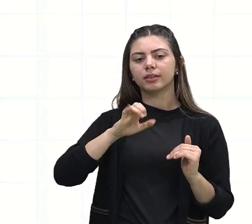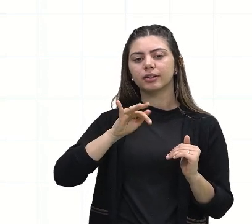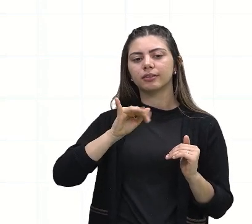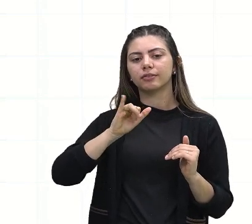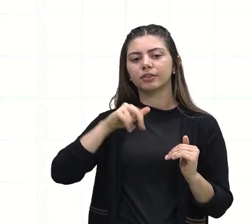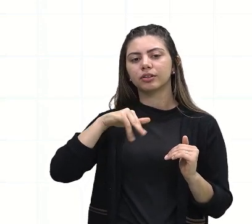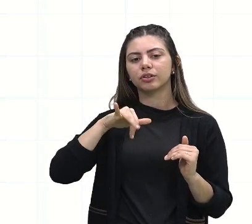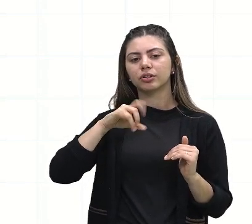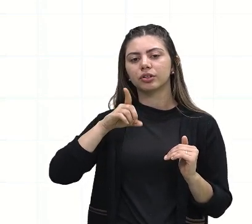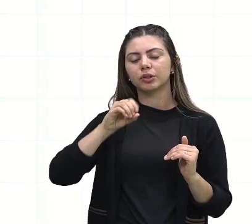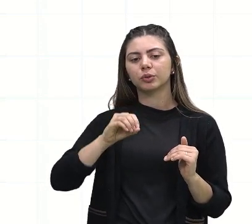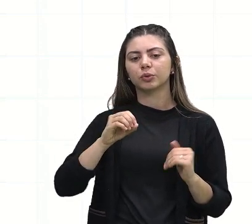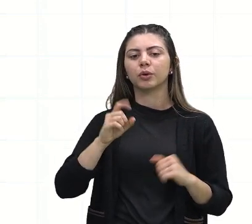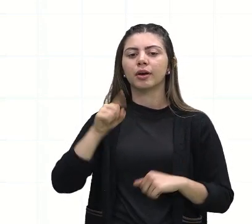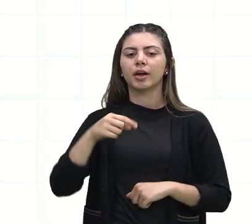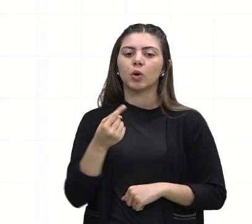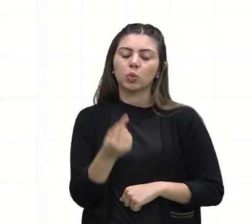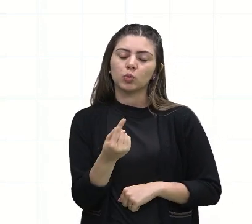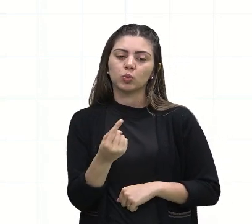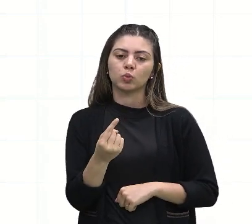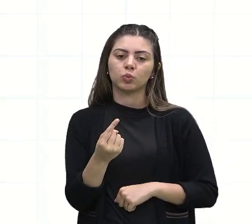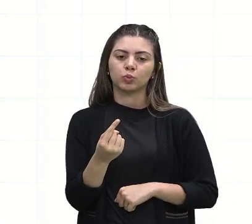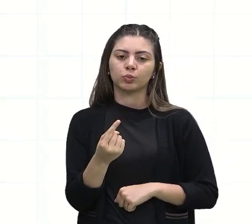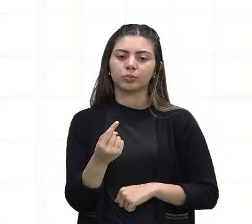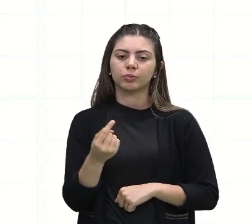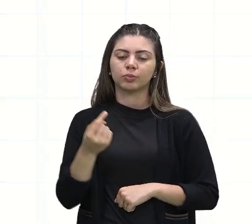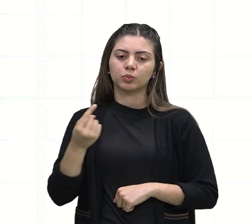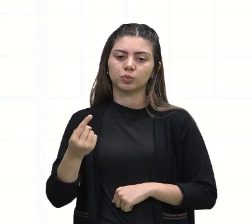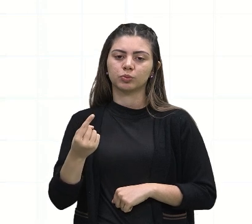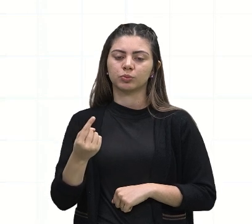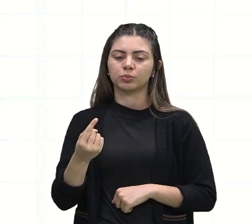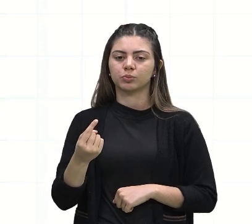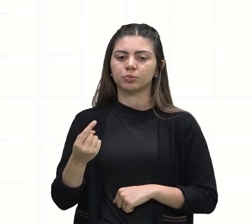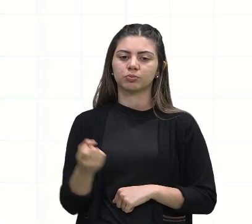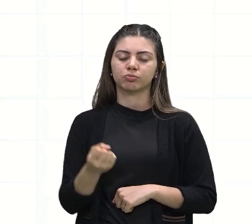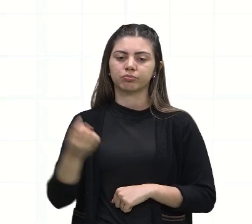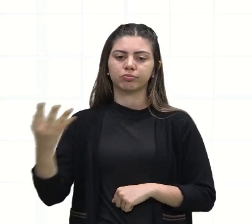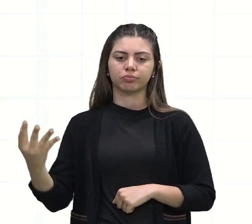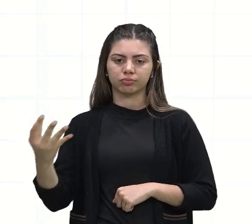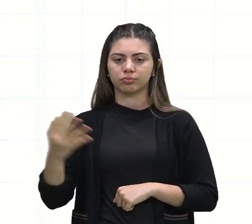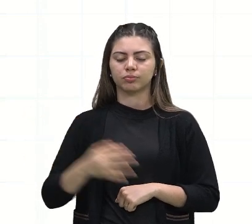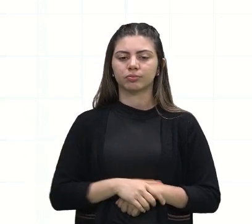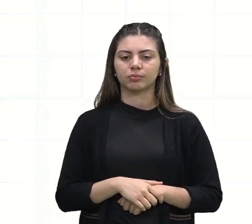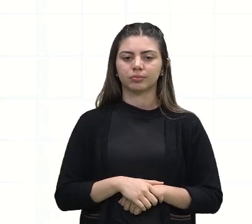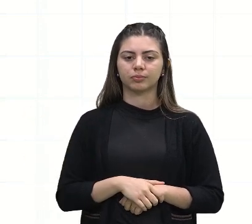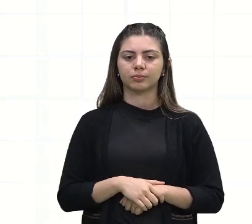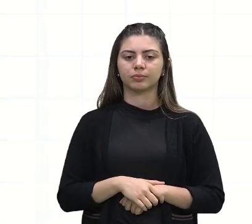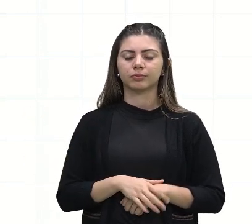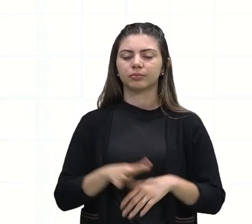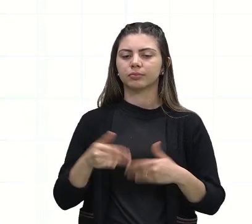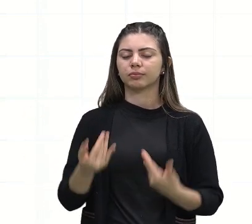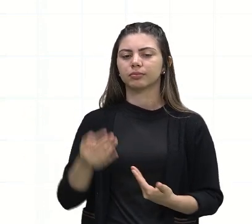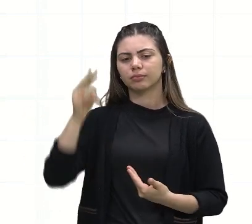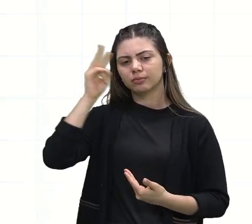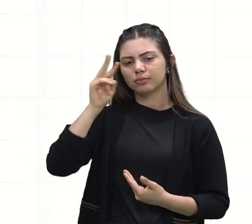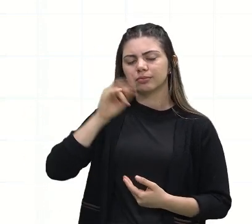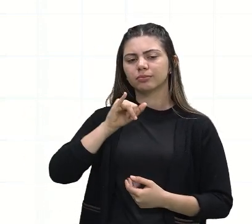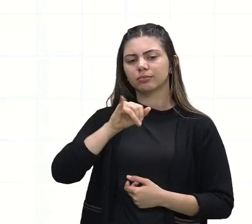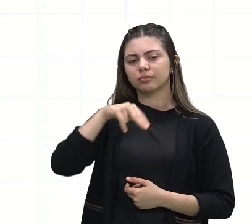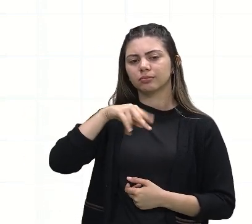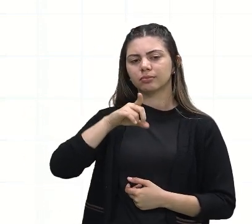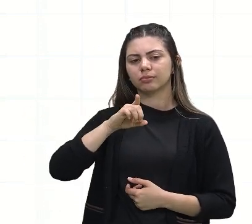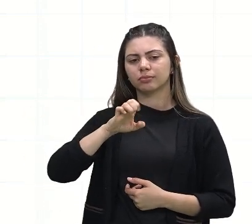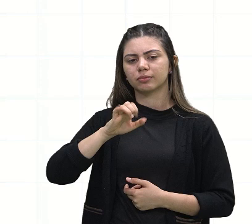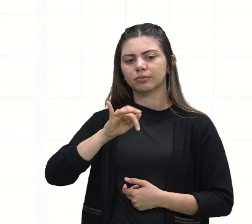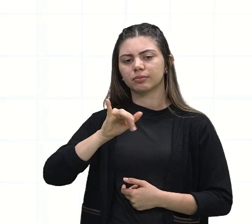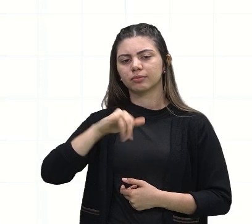indefinidos é uma, uns e umas. Só lembrando que o indefinido, ele tem